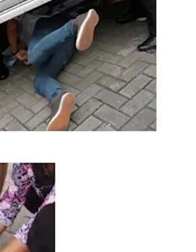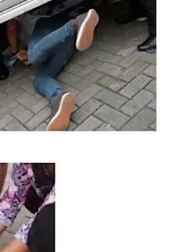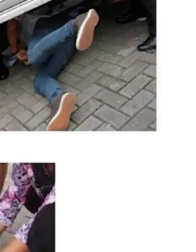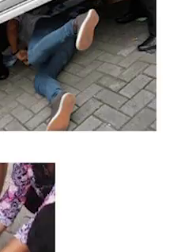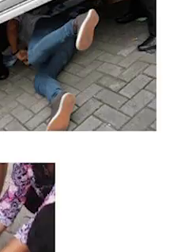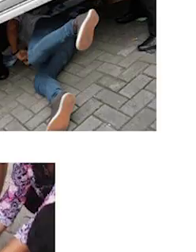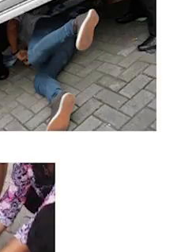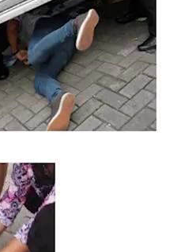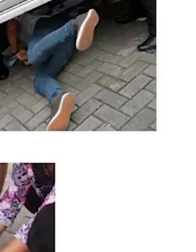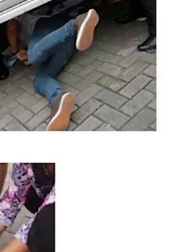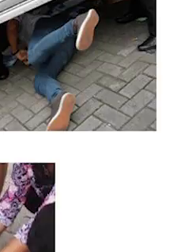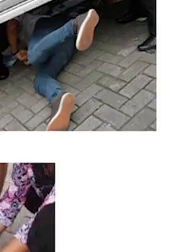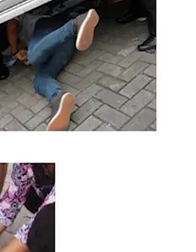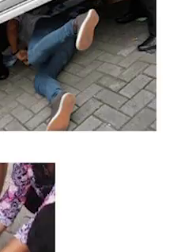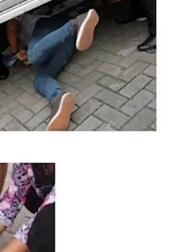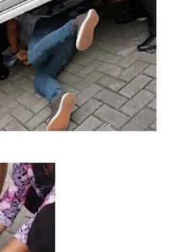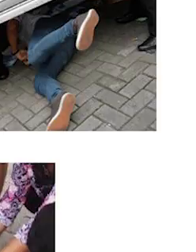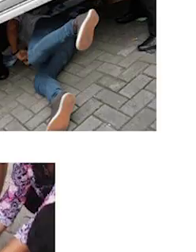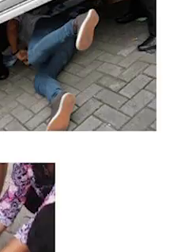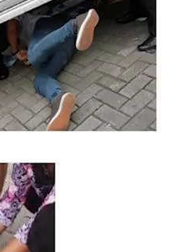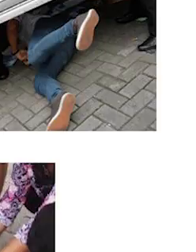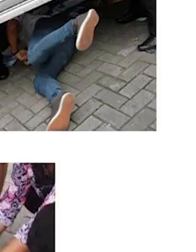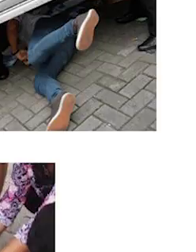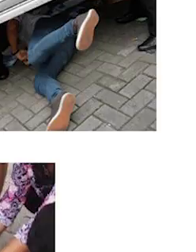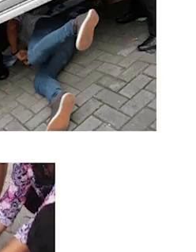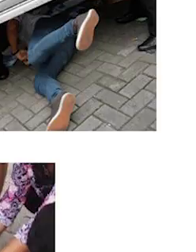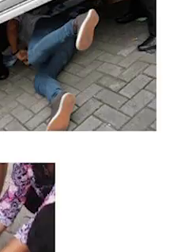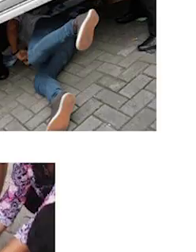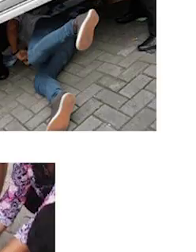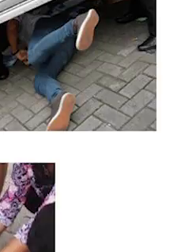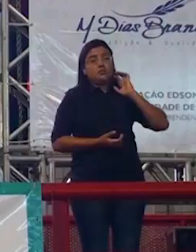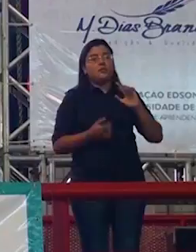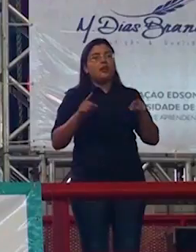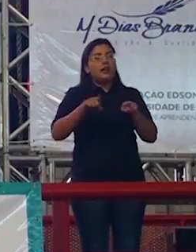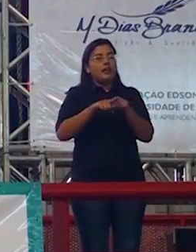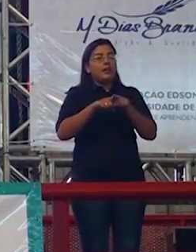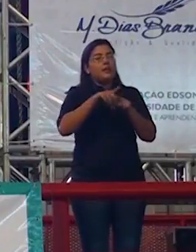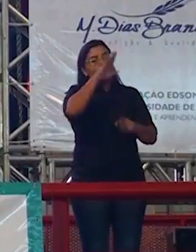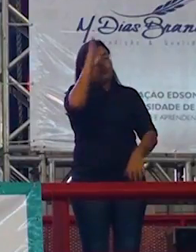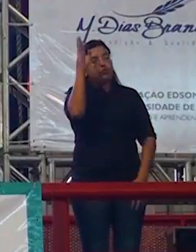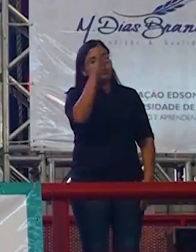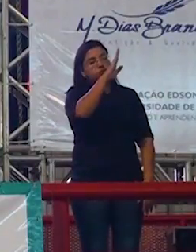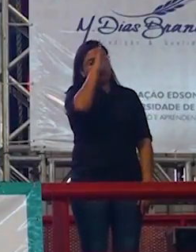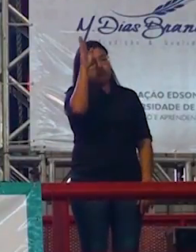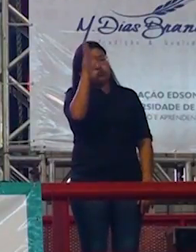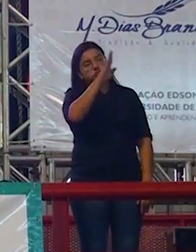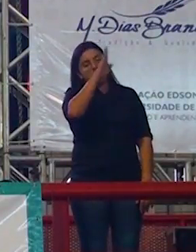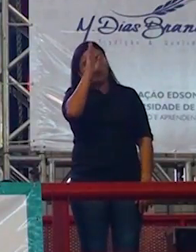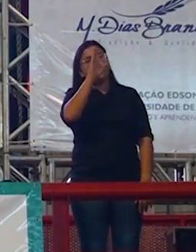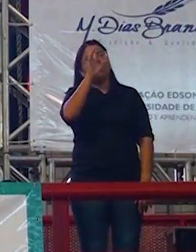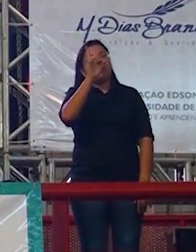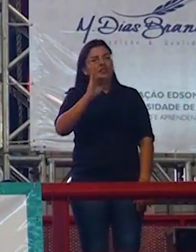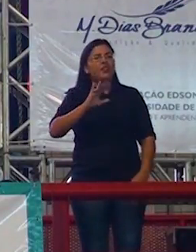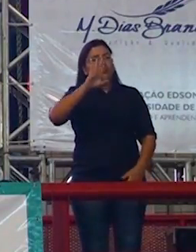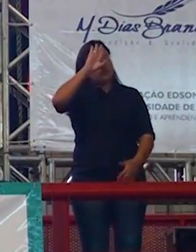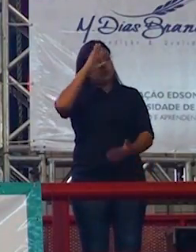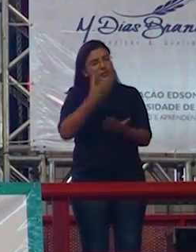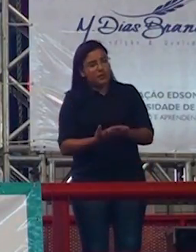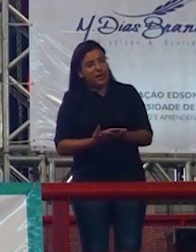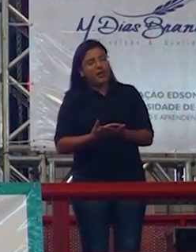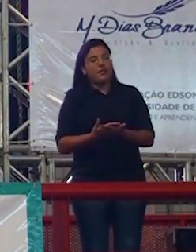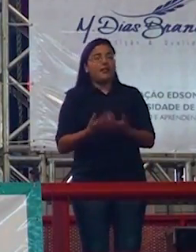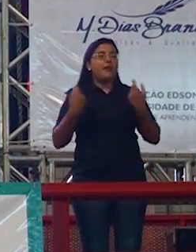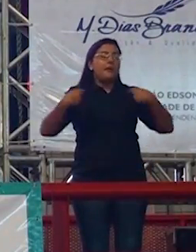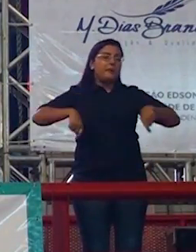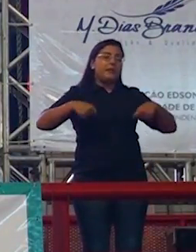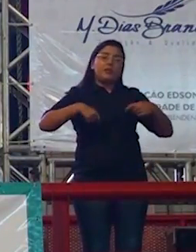do mundo. Olha aí, ó, né? Os desmaios são constantes, né? O cara passa mal e desmaia. Então